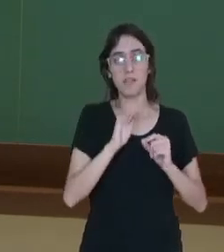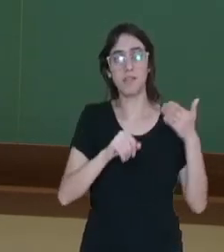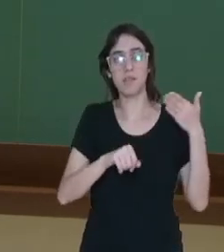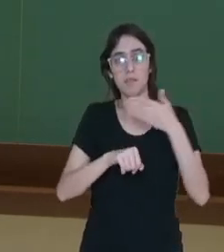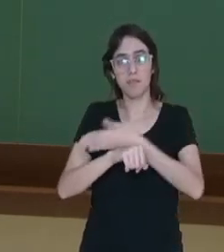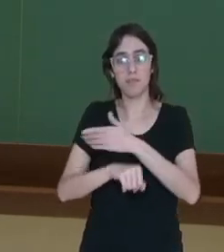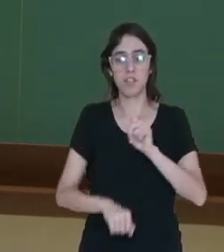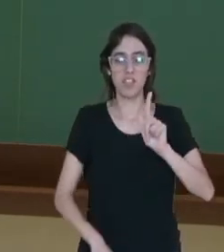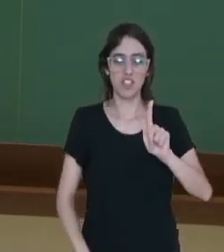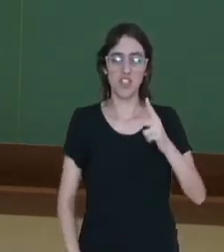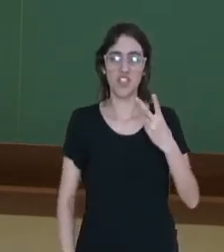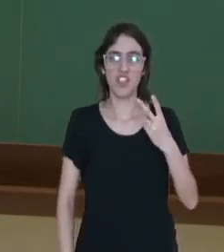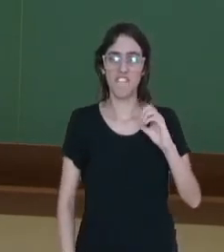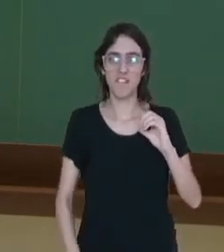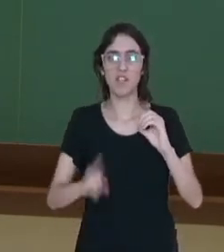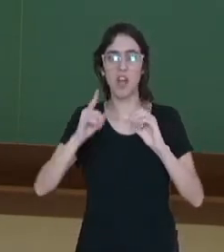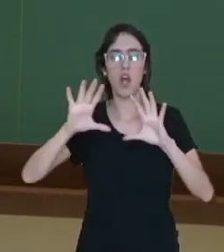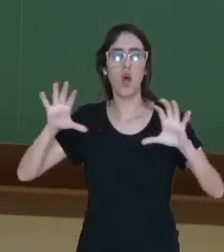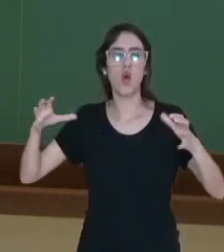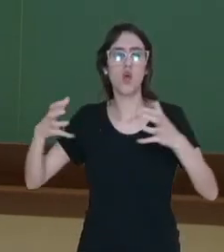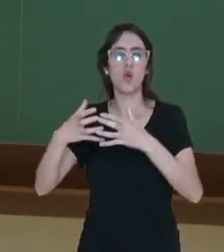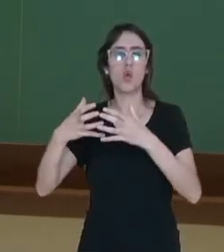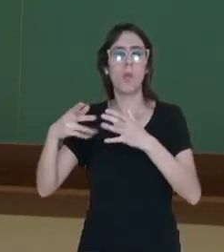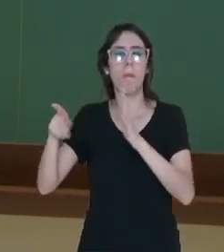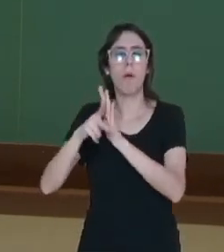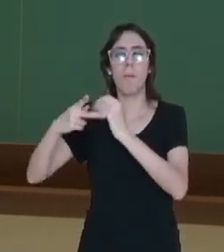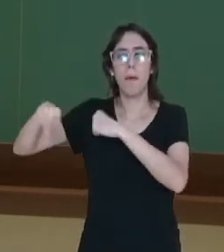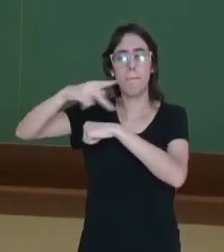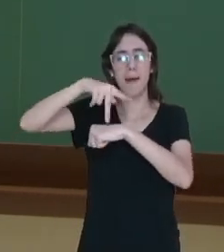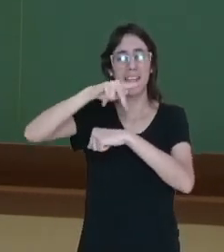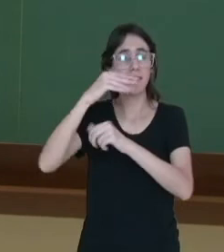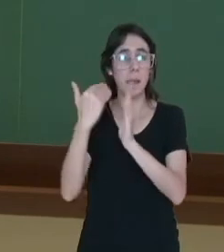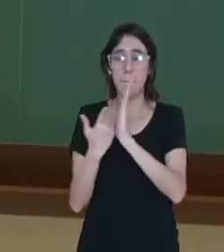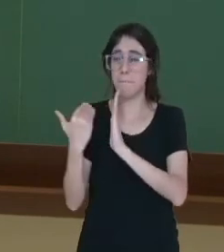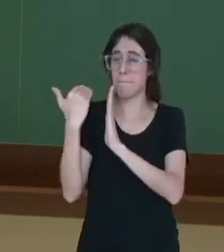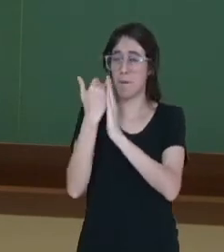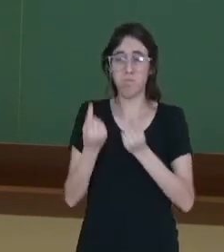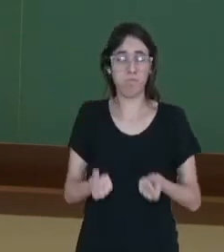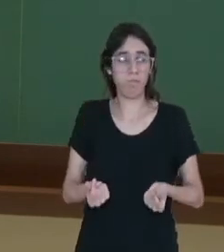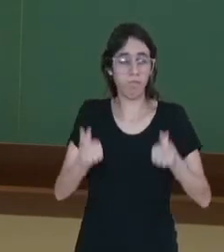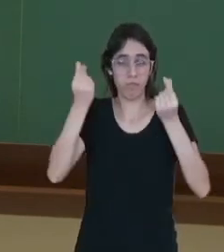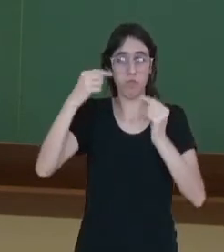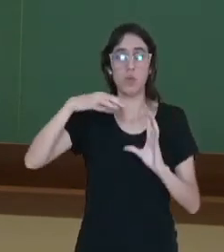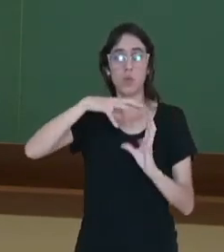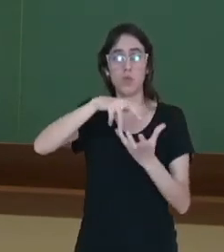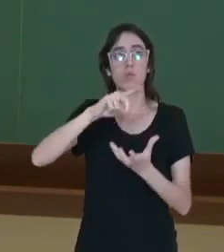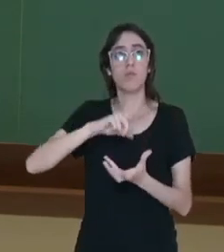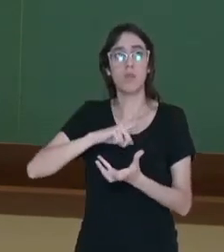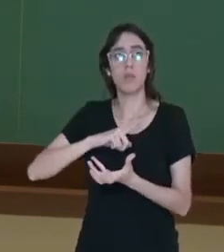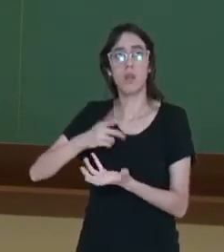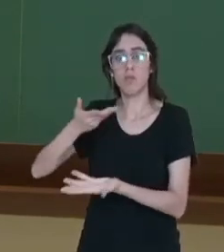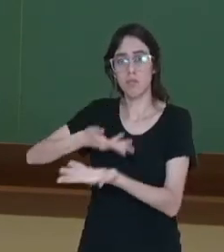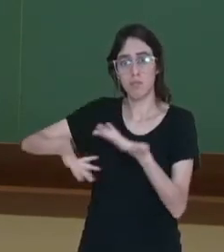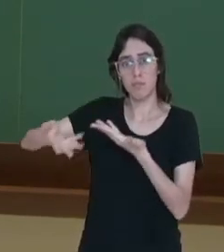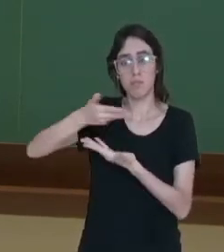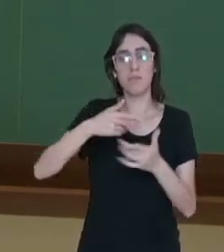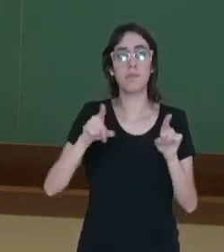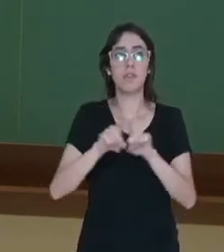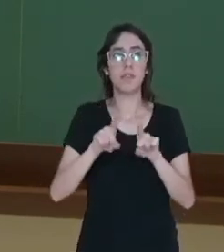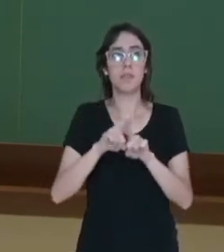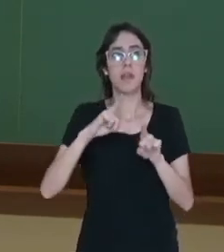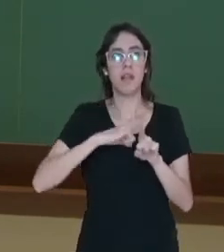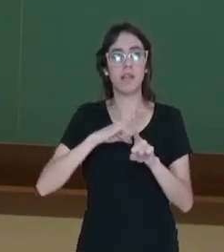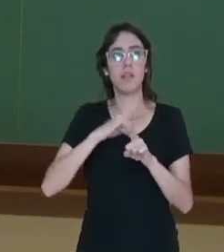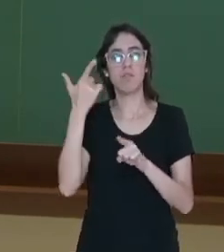dos 19 países mais ricos do mundo, mais a União Europeia, vitórias na Organização Mundial do Comércio, que favoreceram o